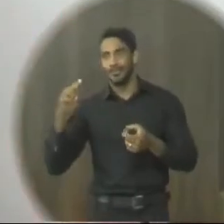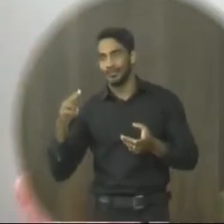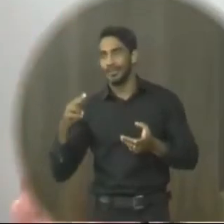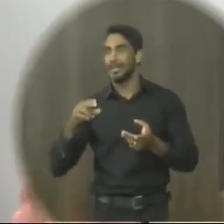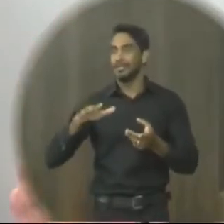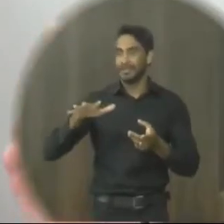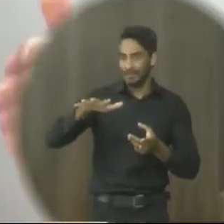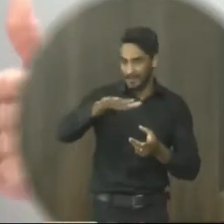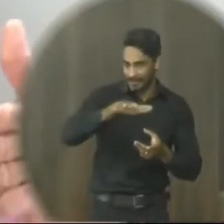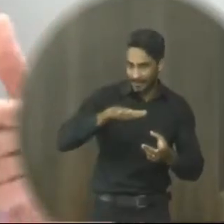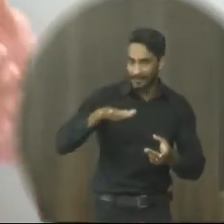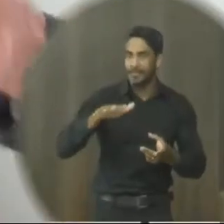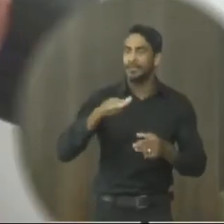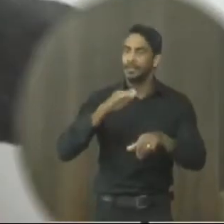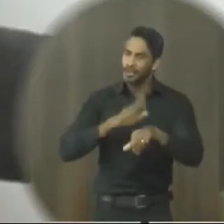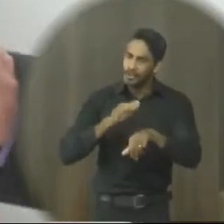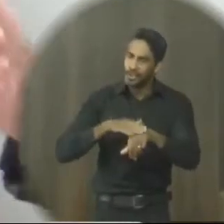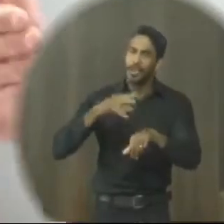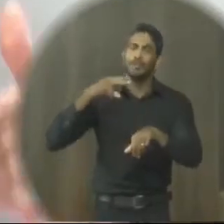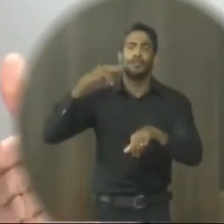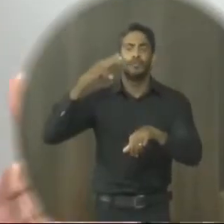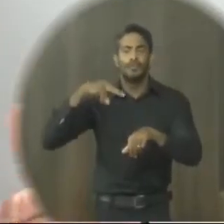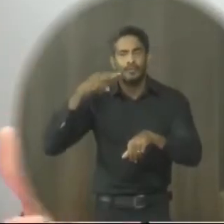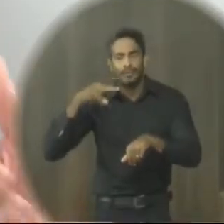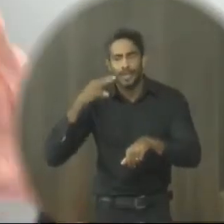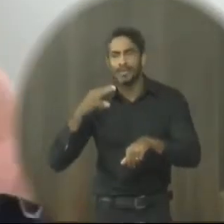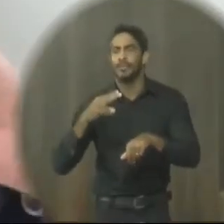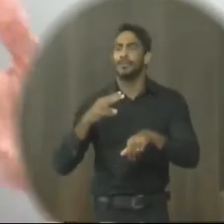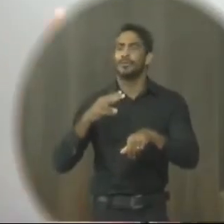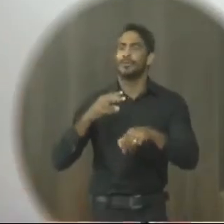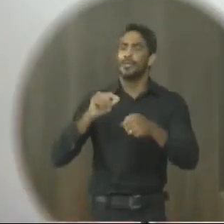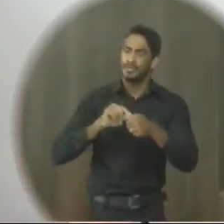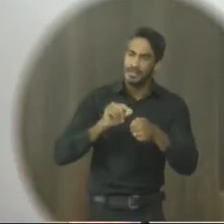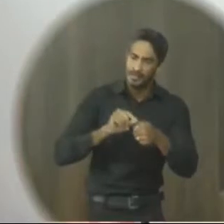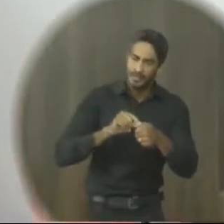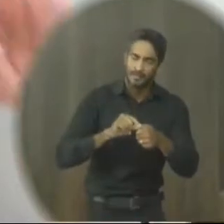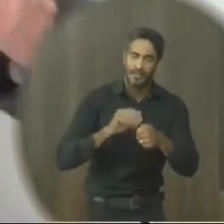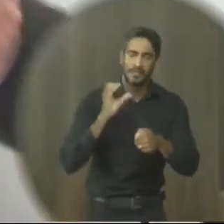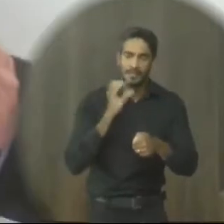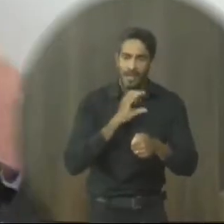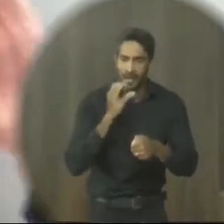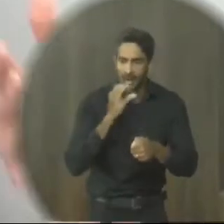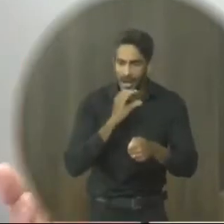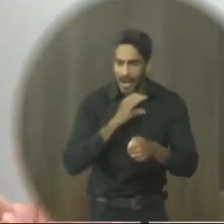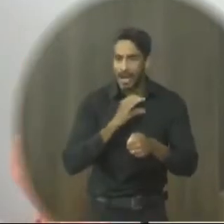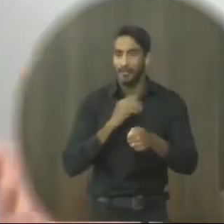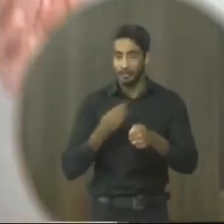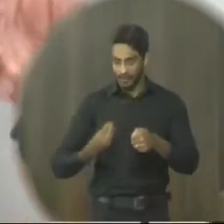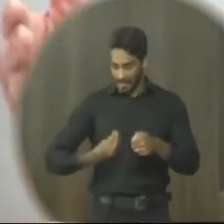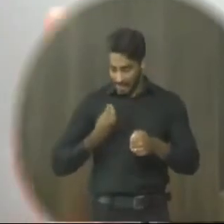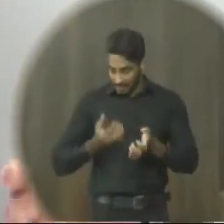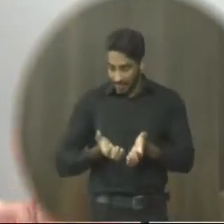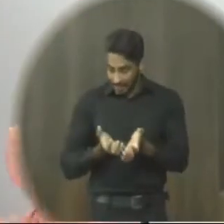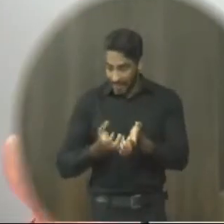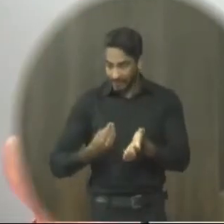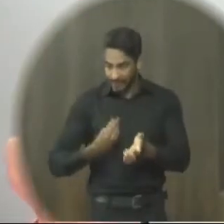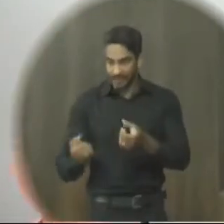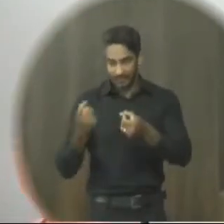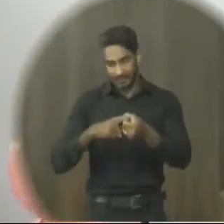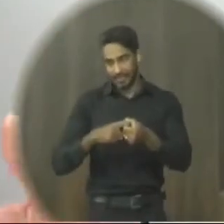tem o conhecimento do vereador, chama o vereador, porque esse pequeno trecho tem que ser feito de imediato, quando está a marca, tem que fazer, você não vai voltar